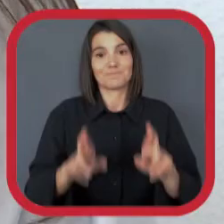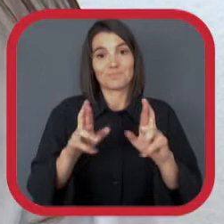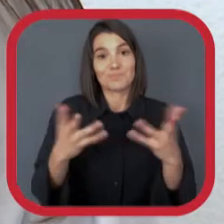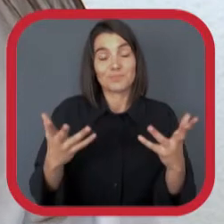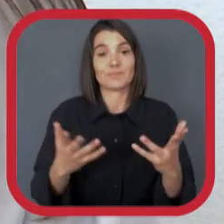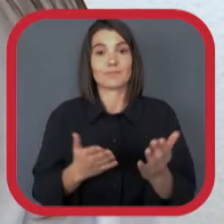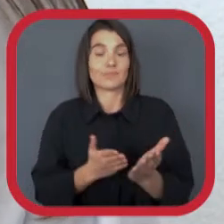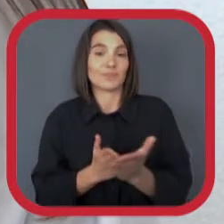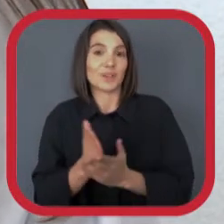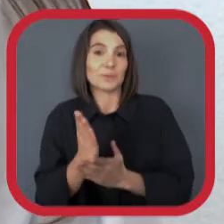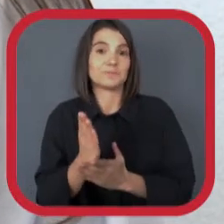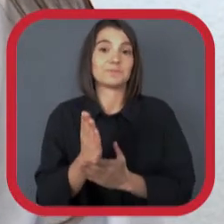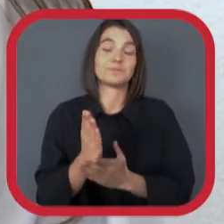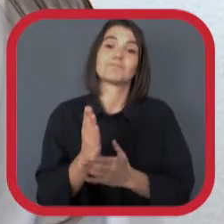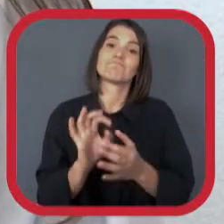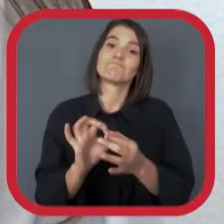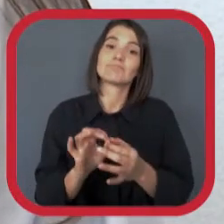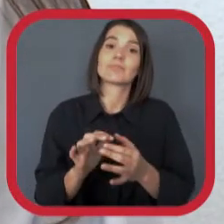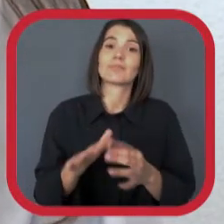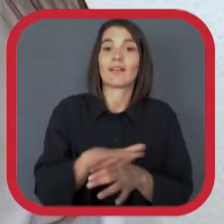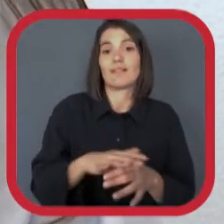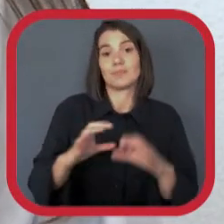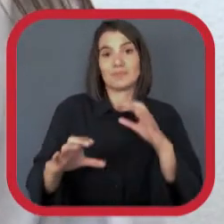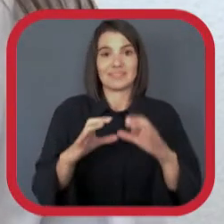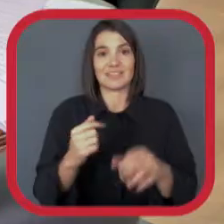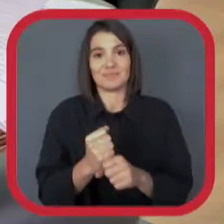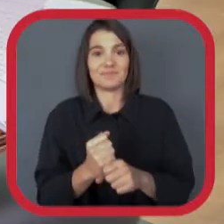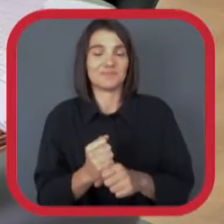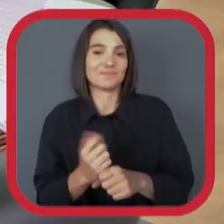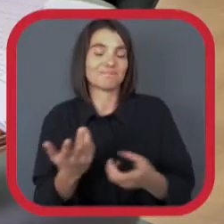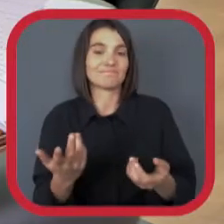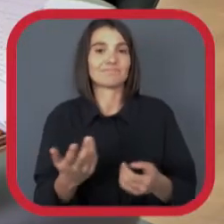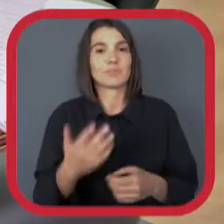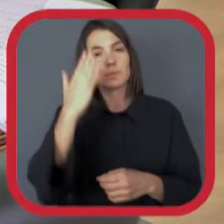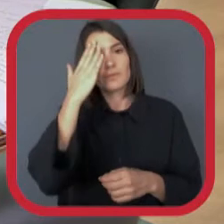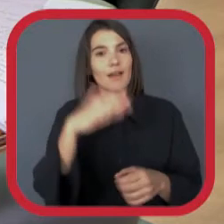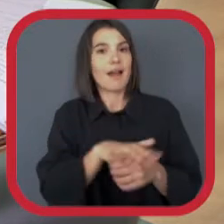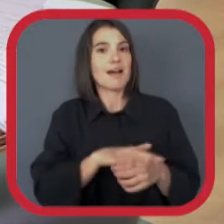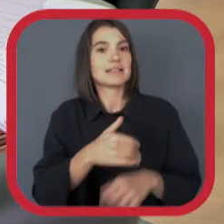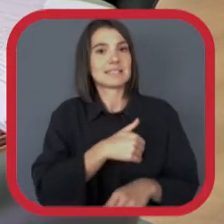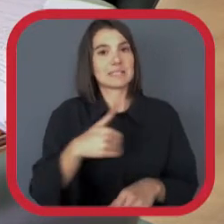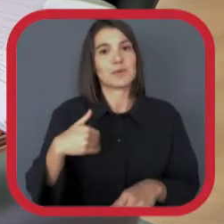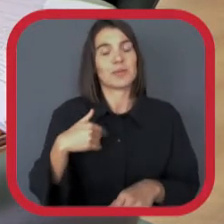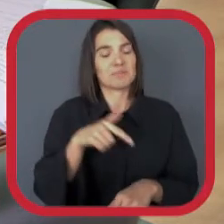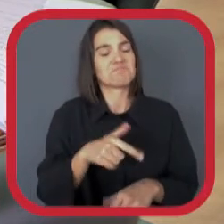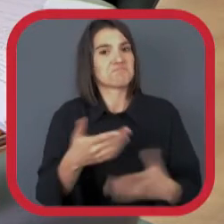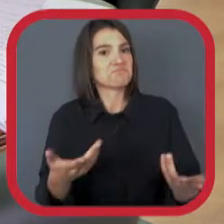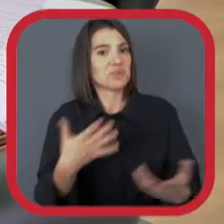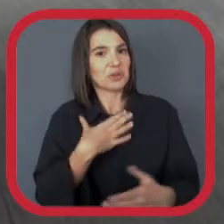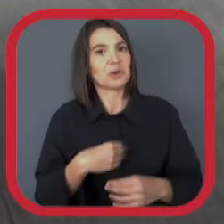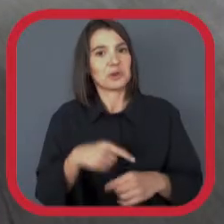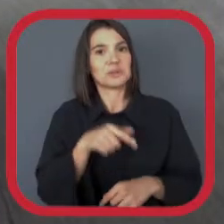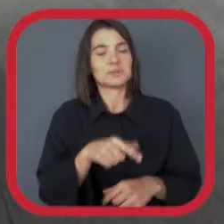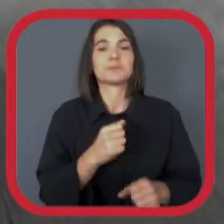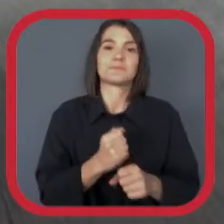Espero que continue ligada à área da comunicação. Acho que será na área da saúde. É isso